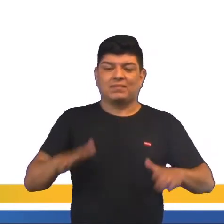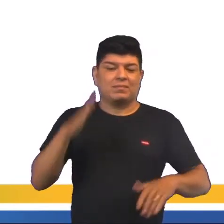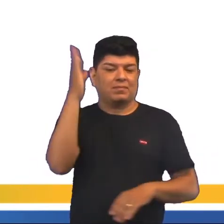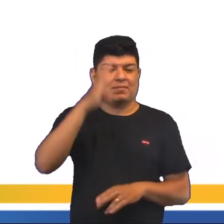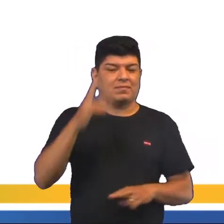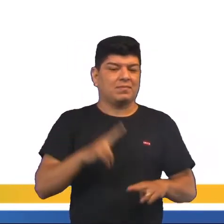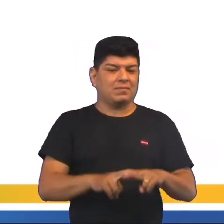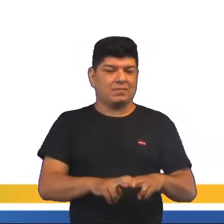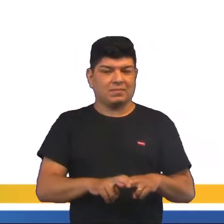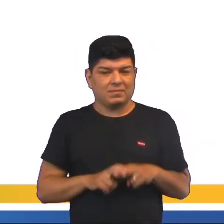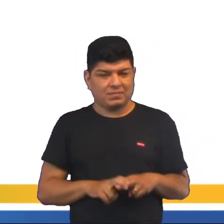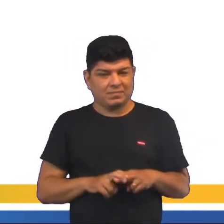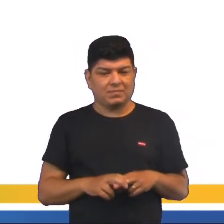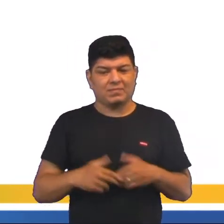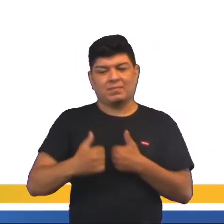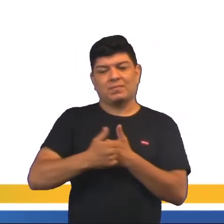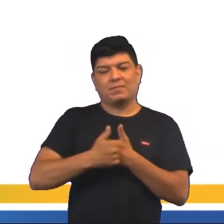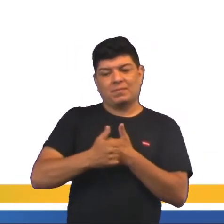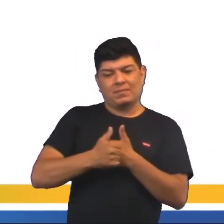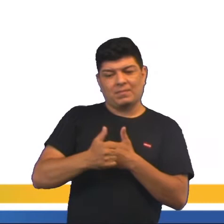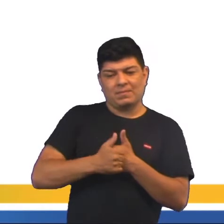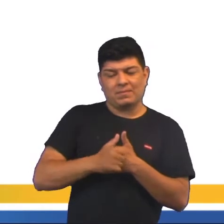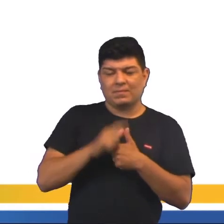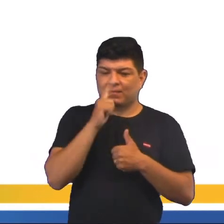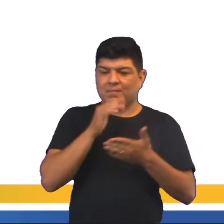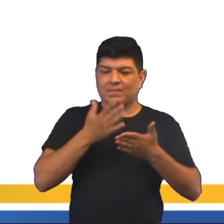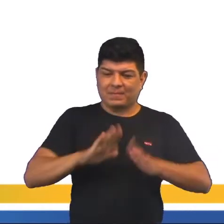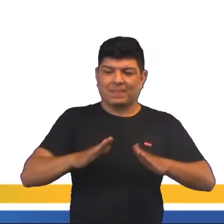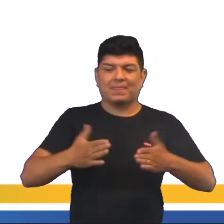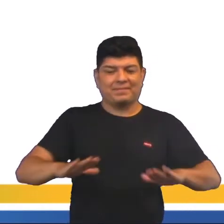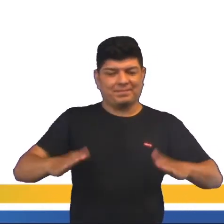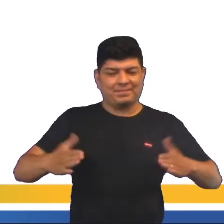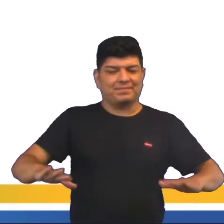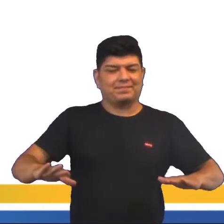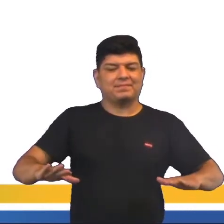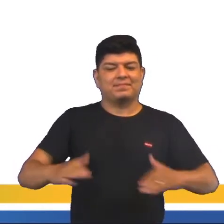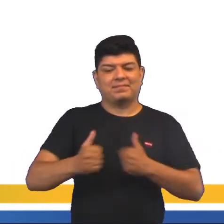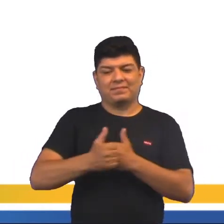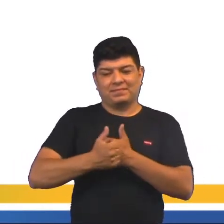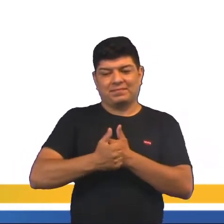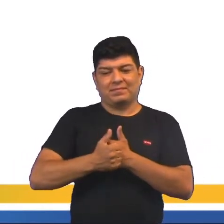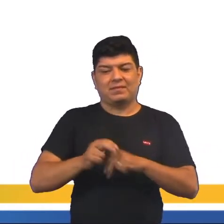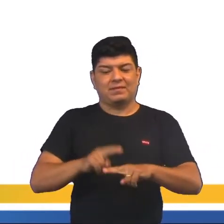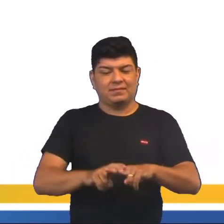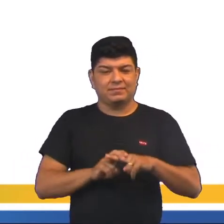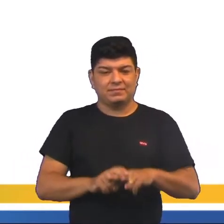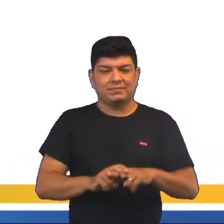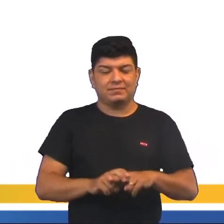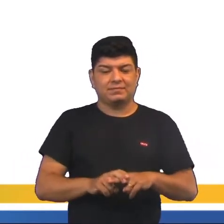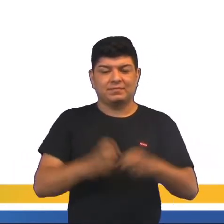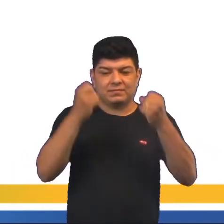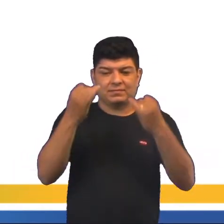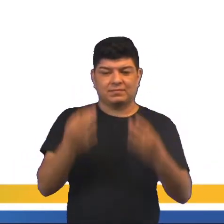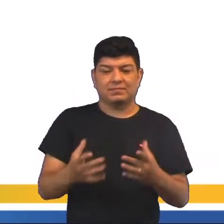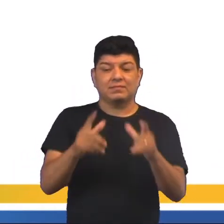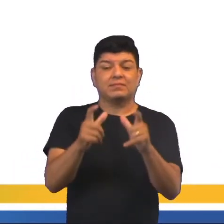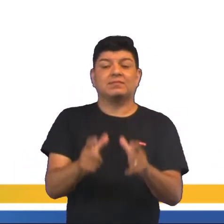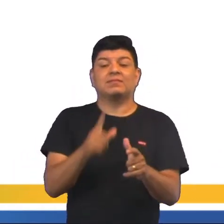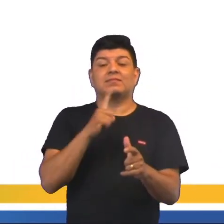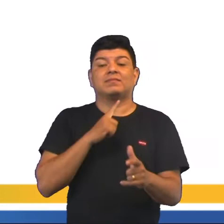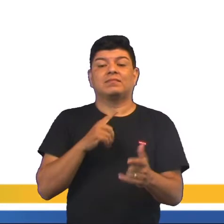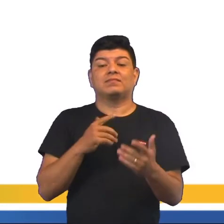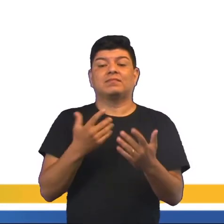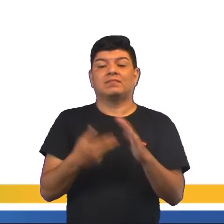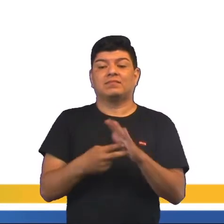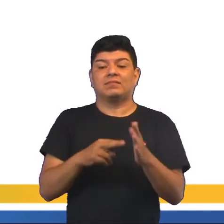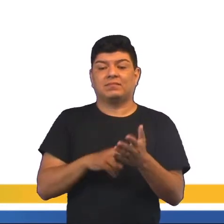Então, portanto, ele está próximo do mar, né? Está próximo do mar. E aí eu vou te explicar onde é que tem a ver esse